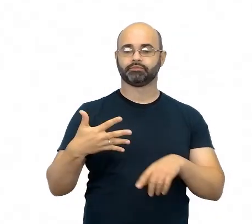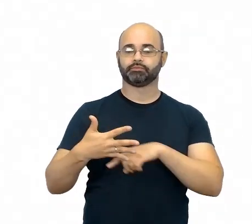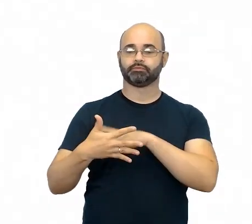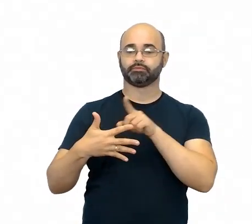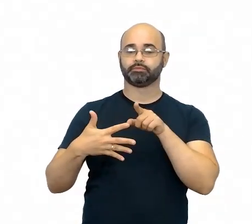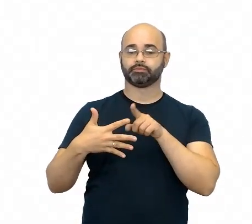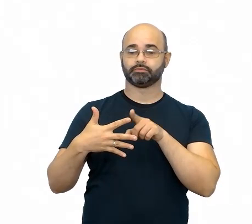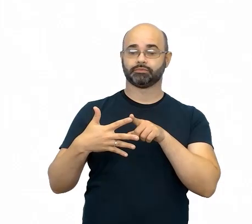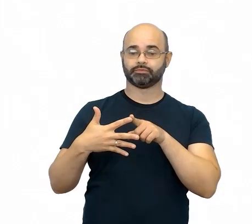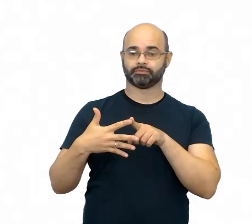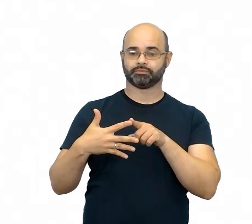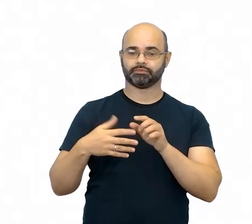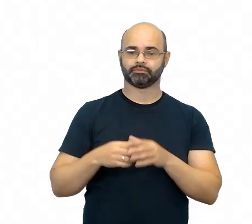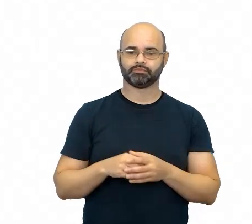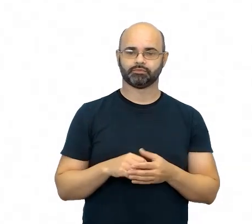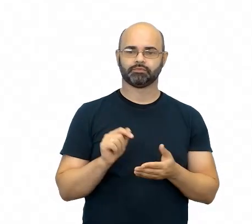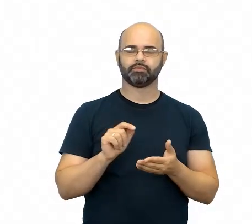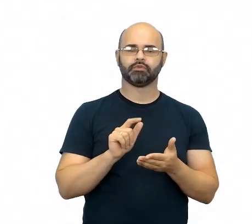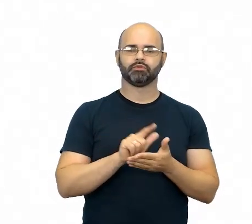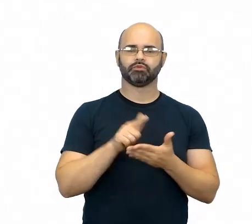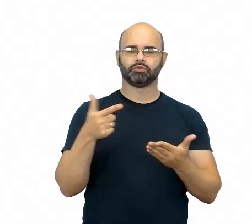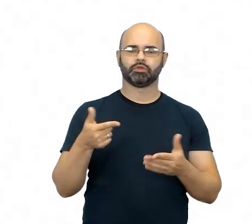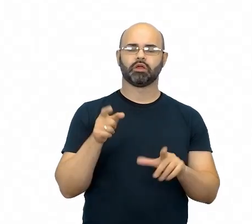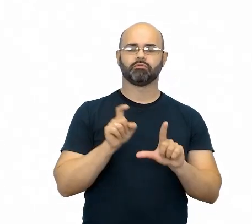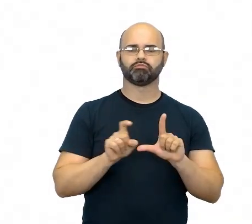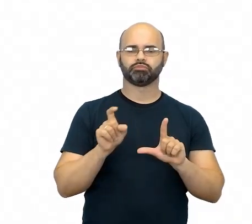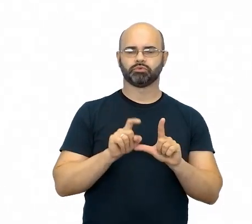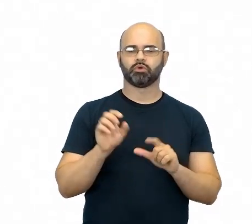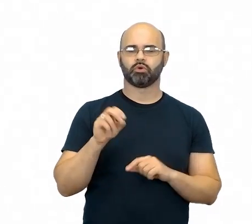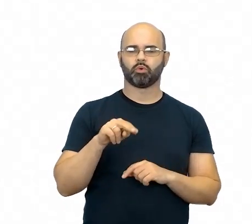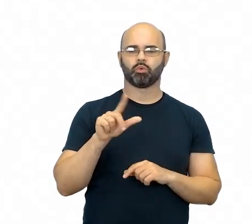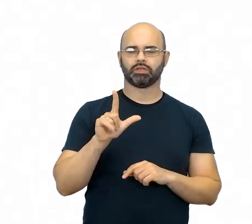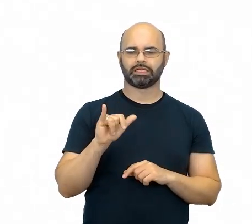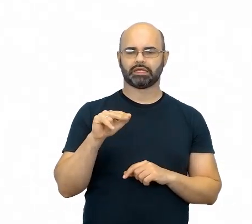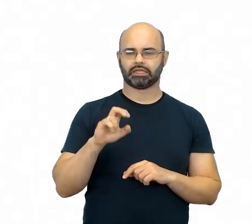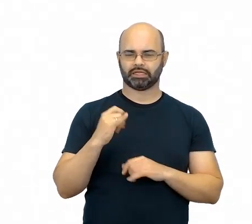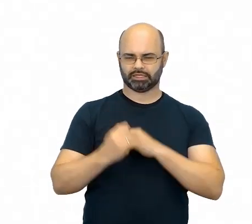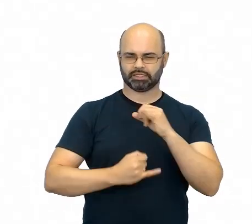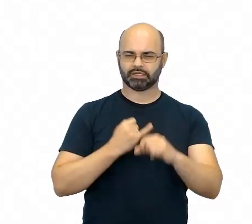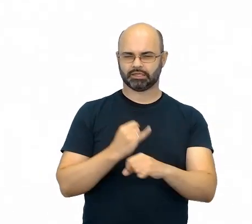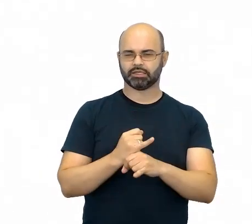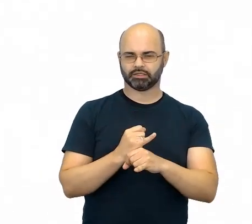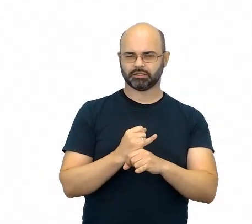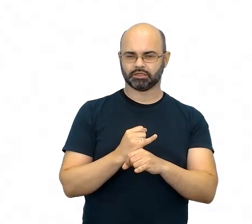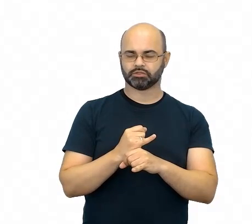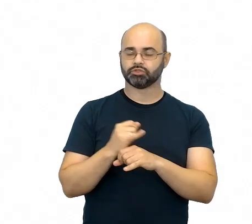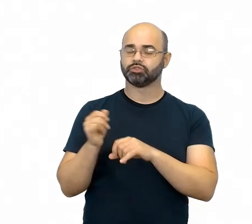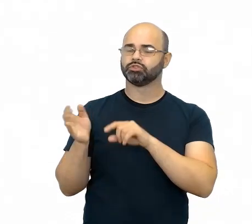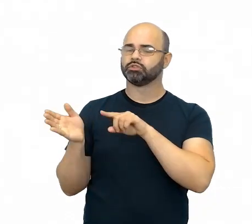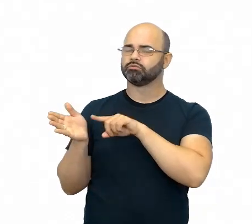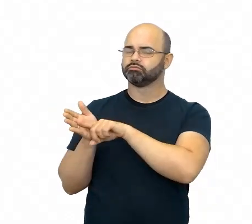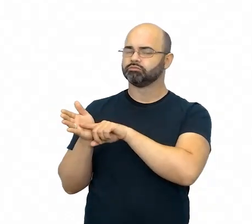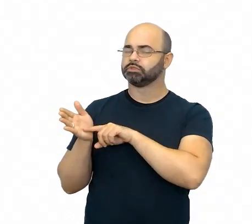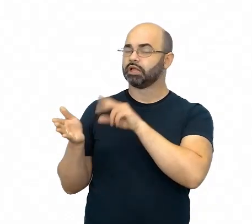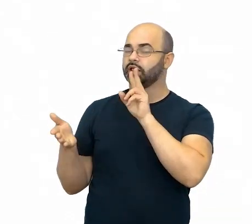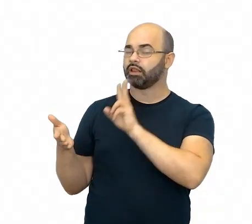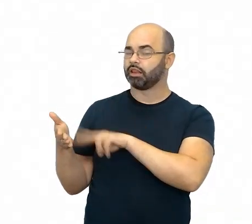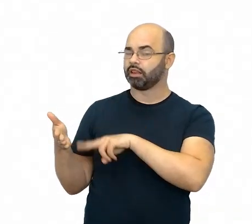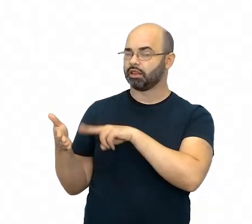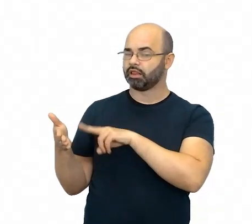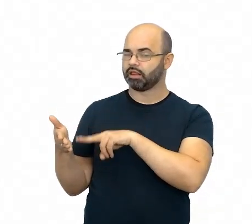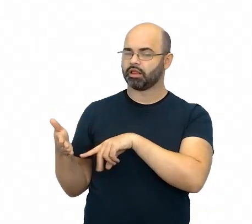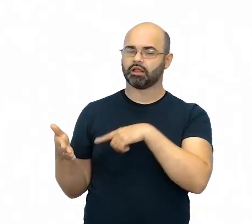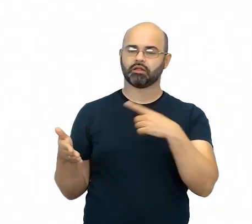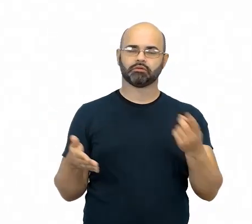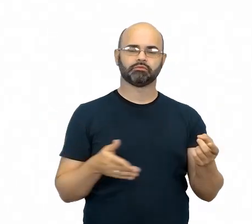verbete sobre os jornais online e responder questões sobre o texto. Aqui na atividade